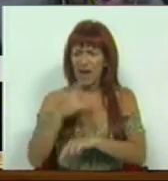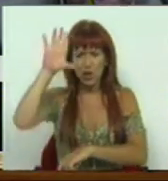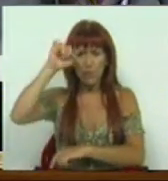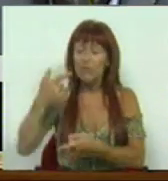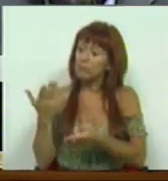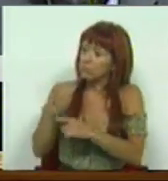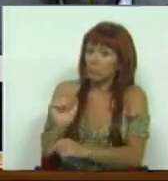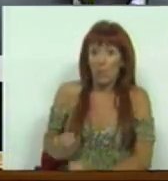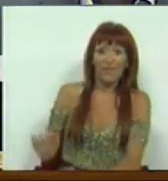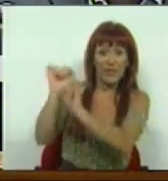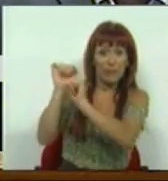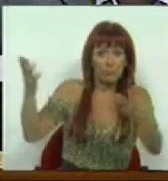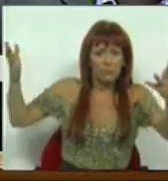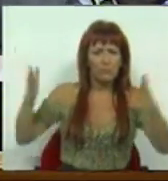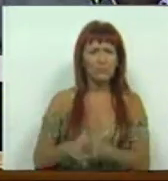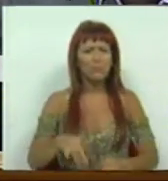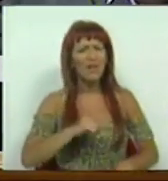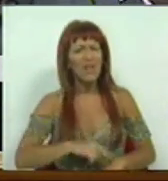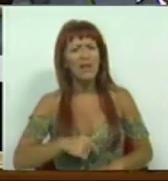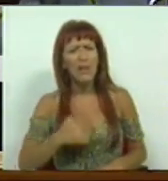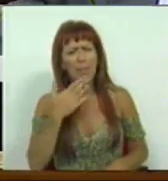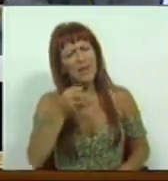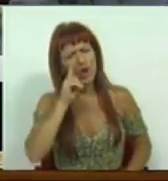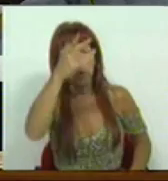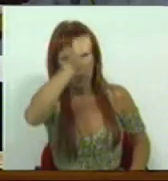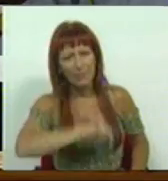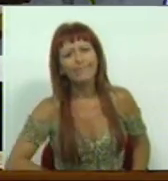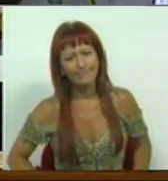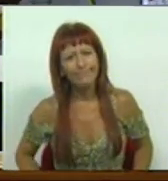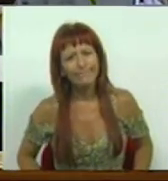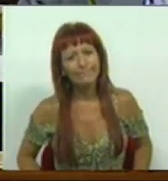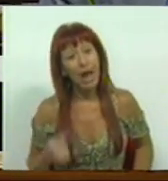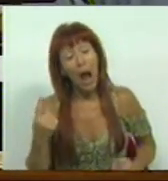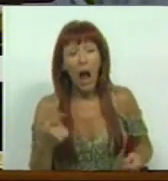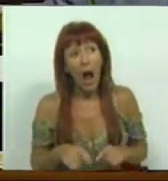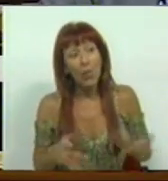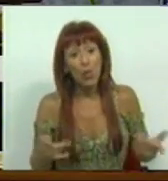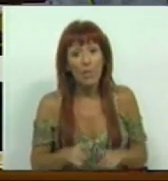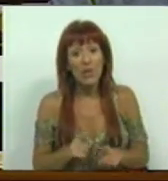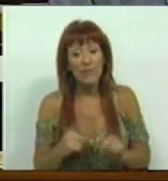governos, nomeadamente o seu? Era se calhar a altura para pedir desculpa sobre alguns dos